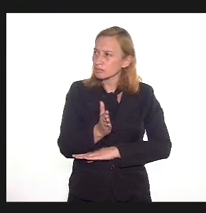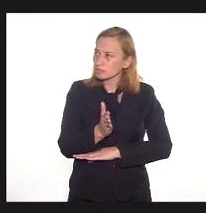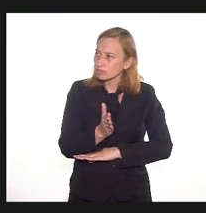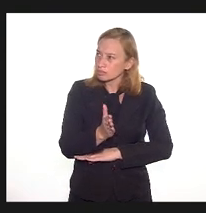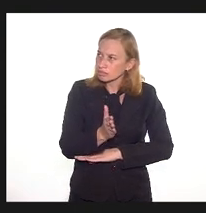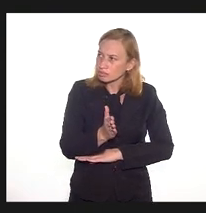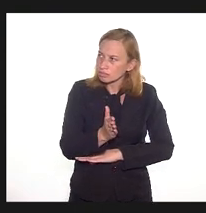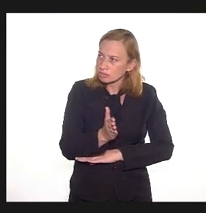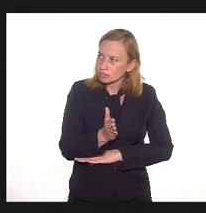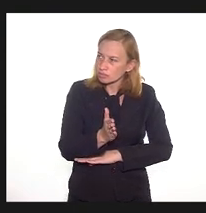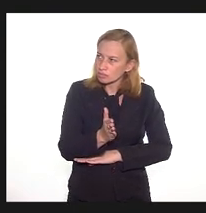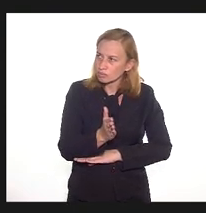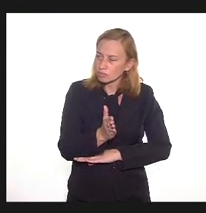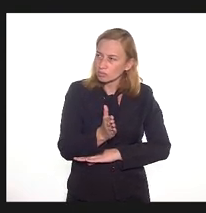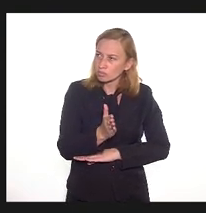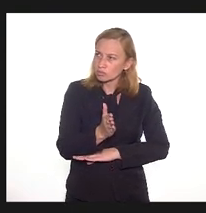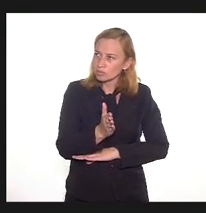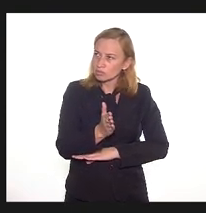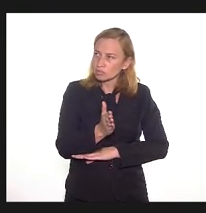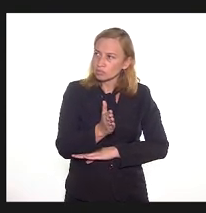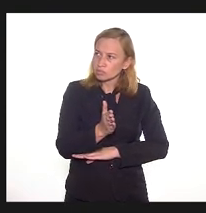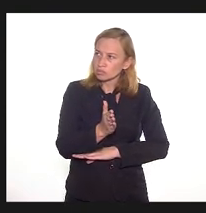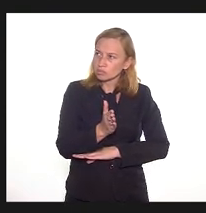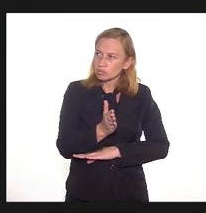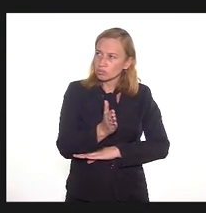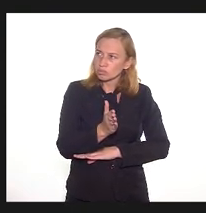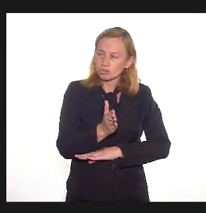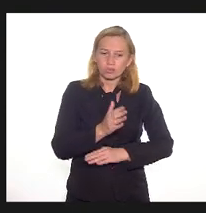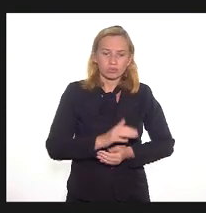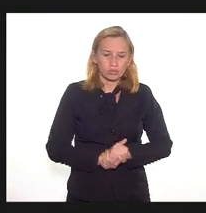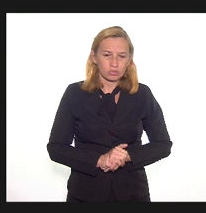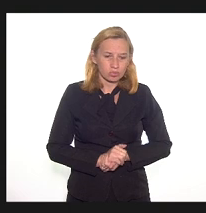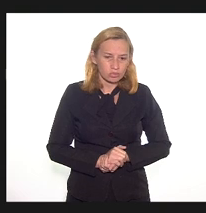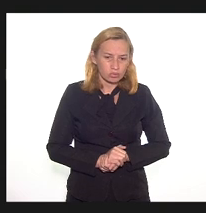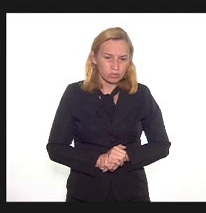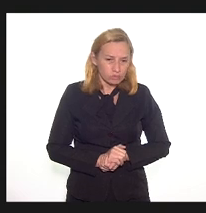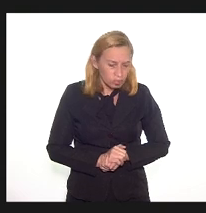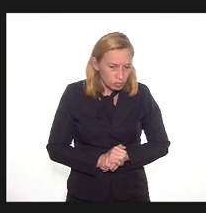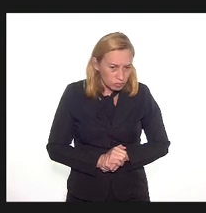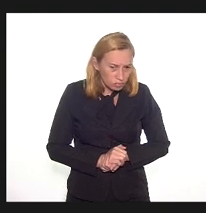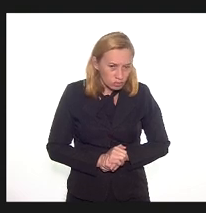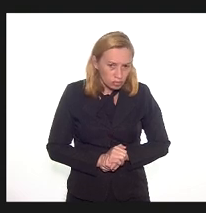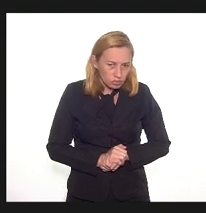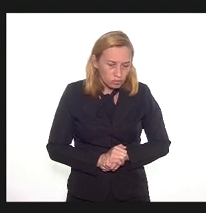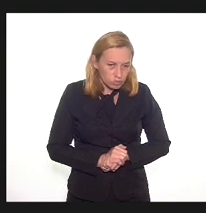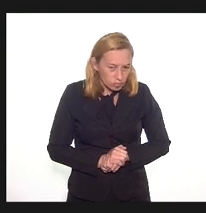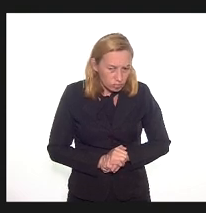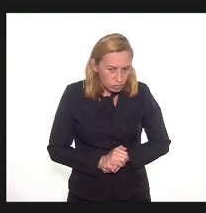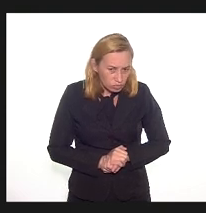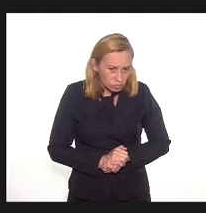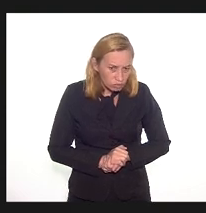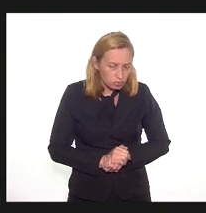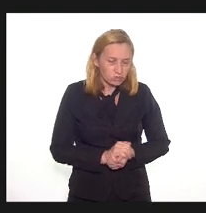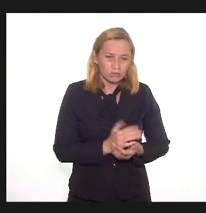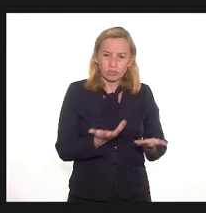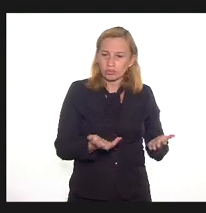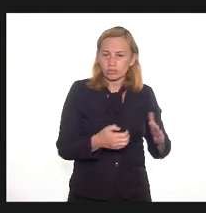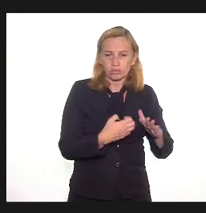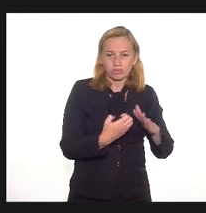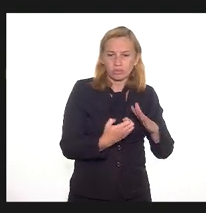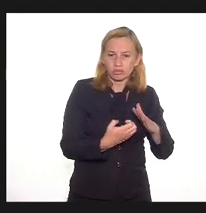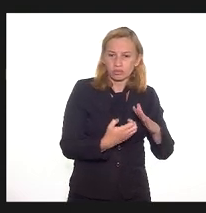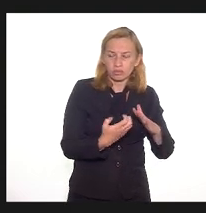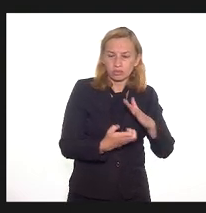fretada. Como a gente contrata uma empresa para iniciar o afretamento, a operação para a gente, né? Uma empresa afretadora, obviamente